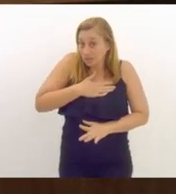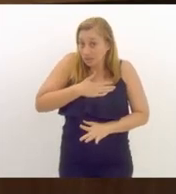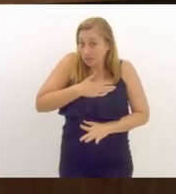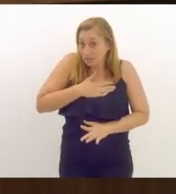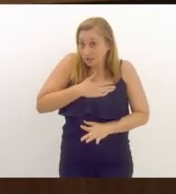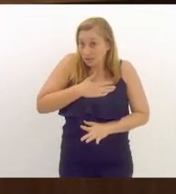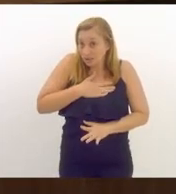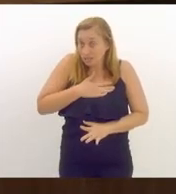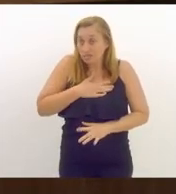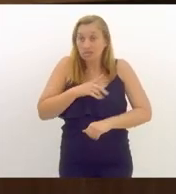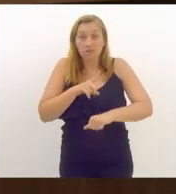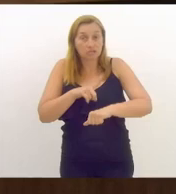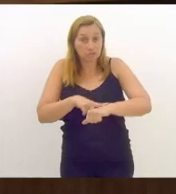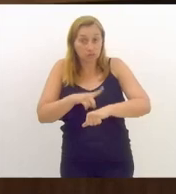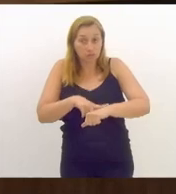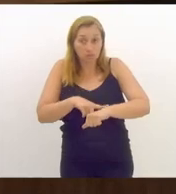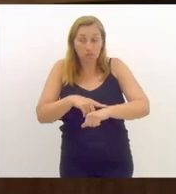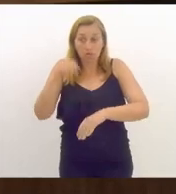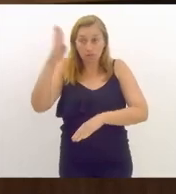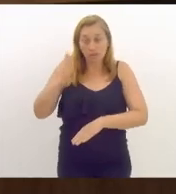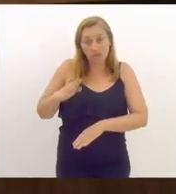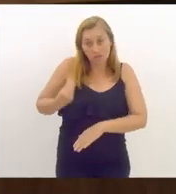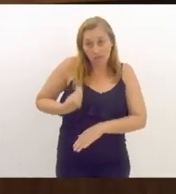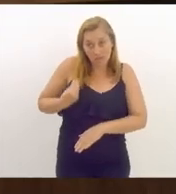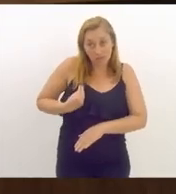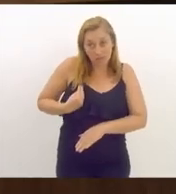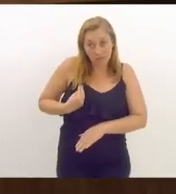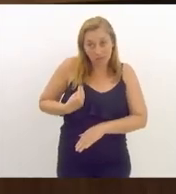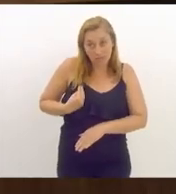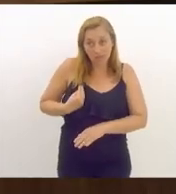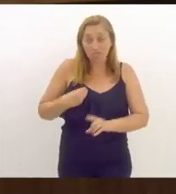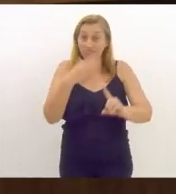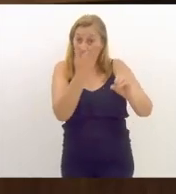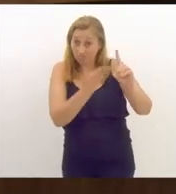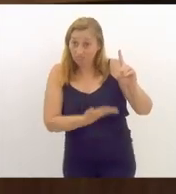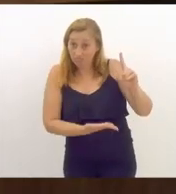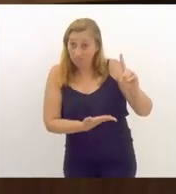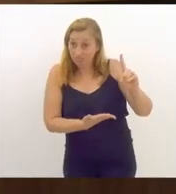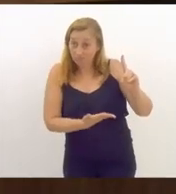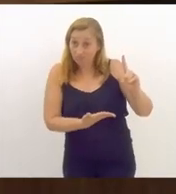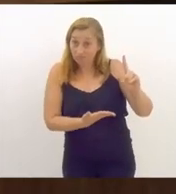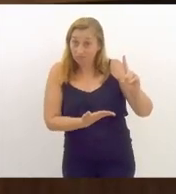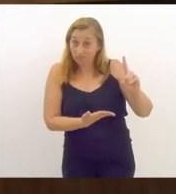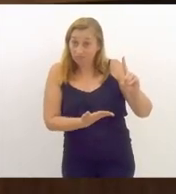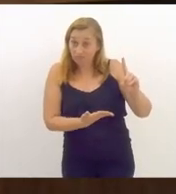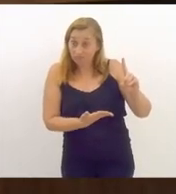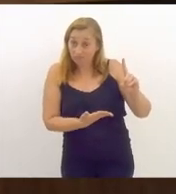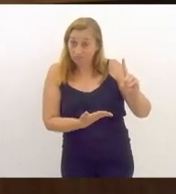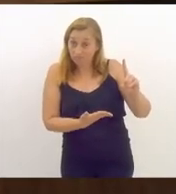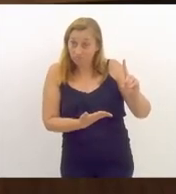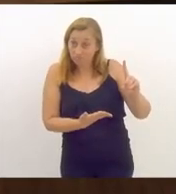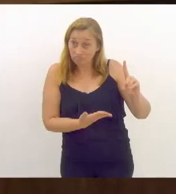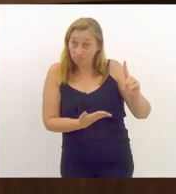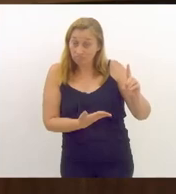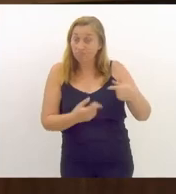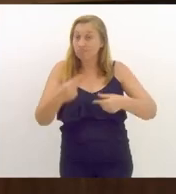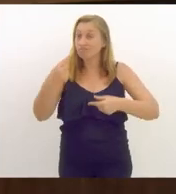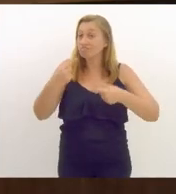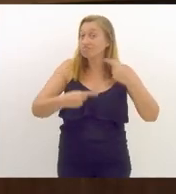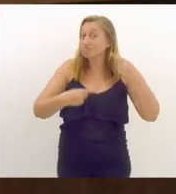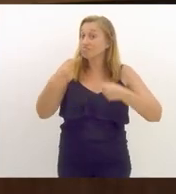inoportuna nesse momento em que o Brasil está vivendo essa homenagem que faz menção a uma